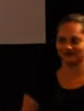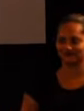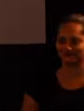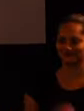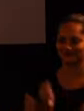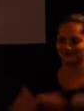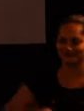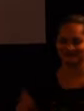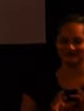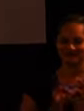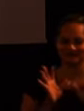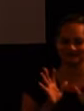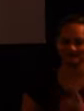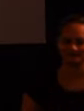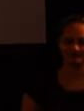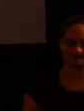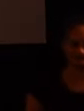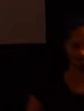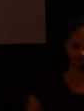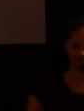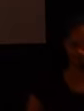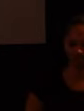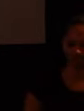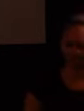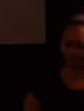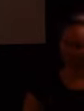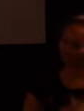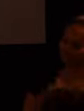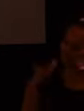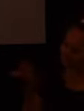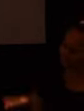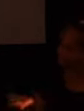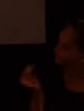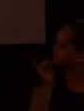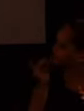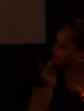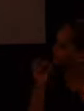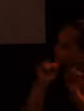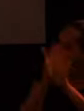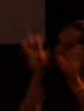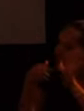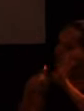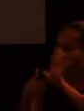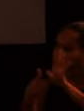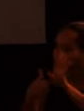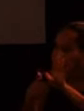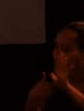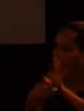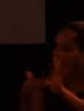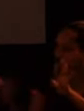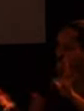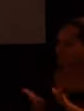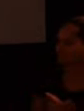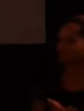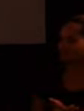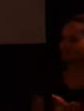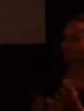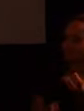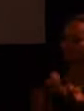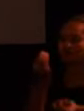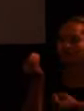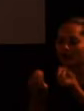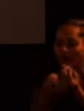Pronto. É isso, pessoal. Então isso aí é para demonstrar para vocês que a forma de fazer